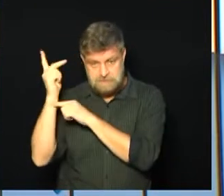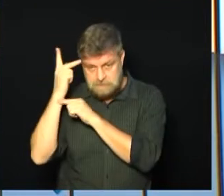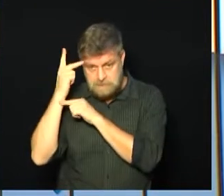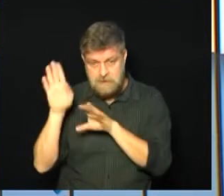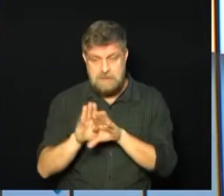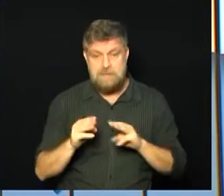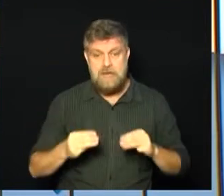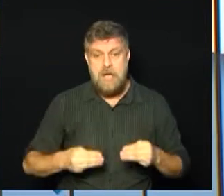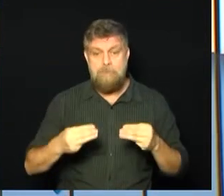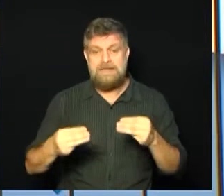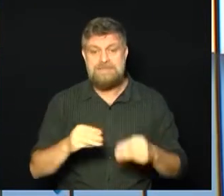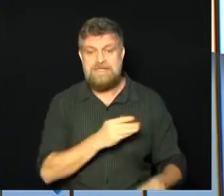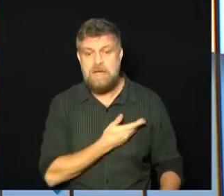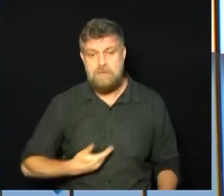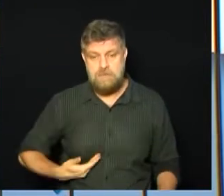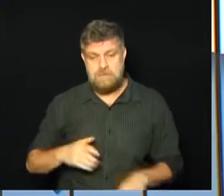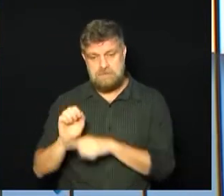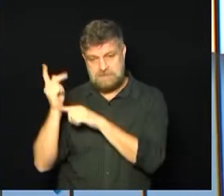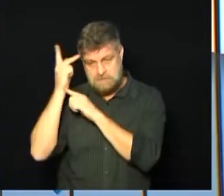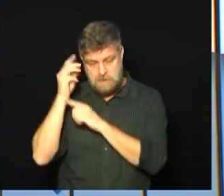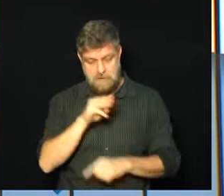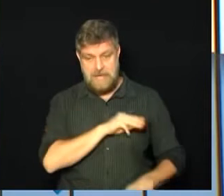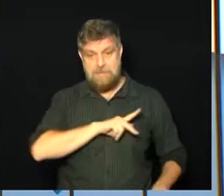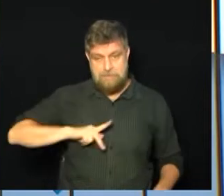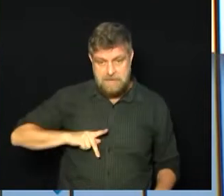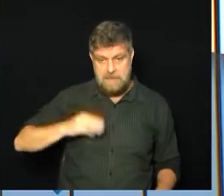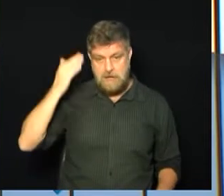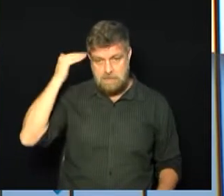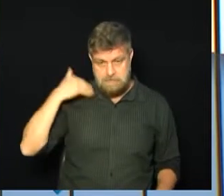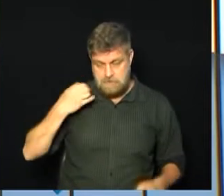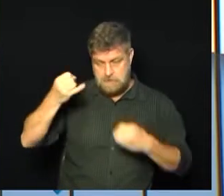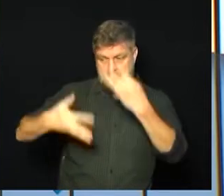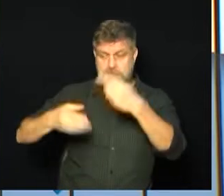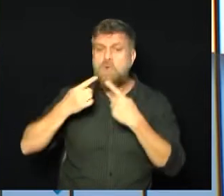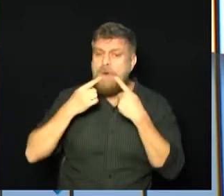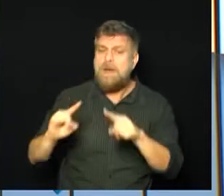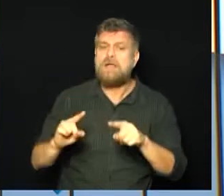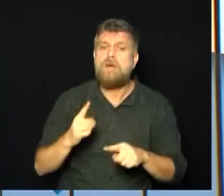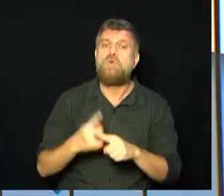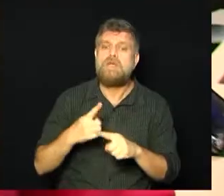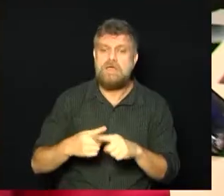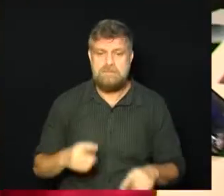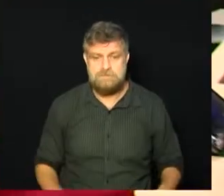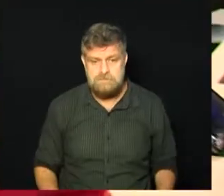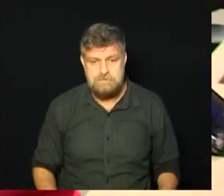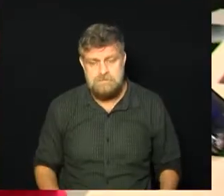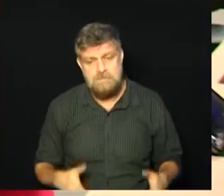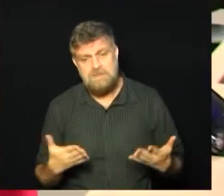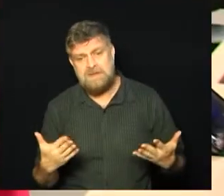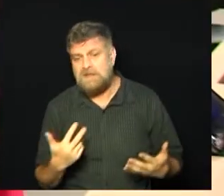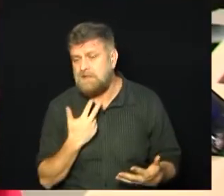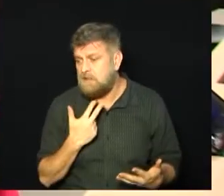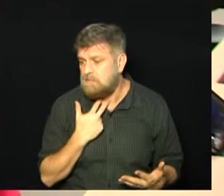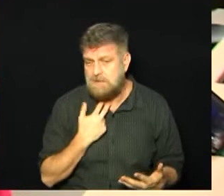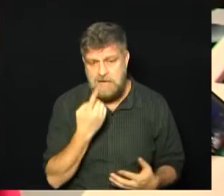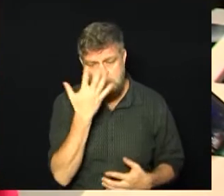o Ministério Público do Estado de São Paulo. A vereadora justifica o protesto. Nada justifica